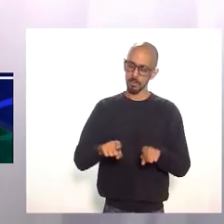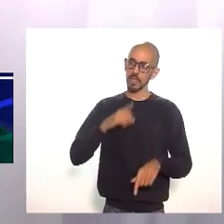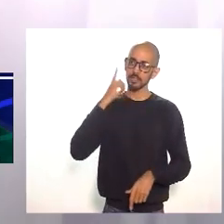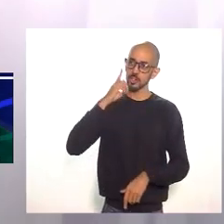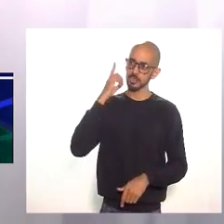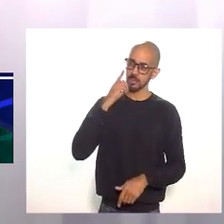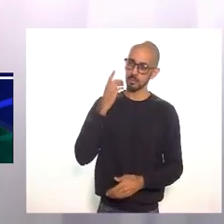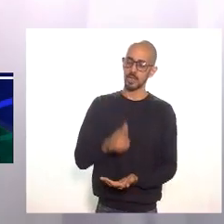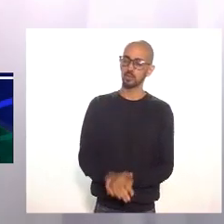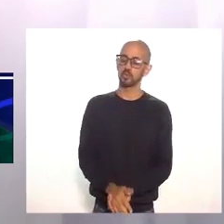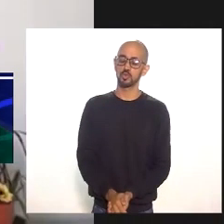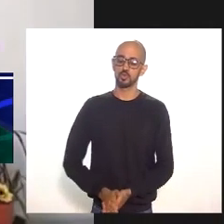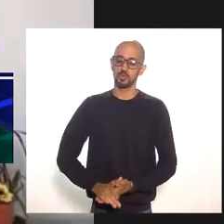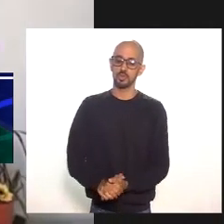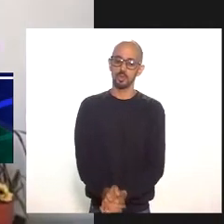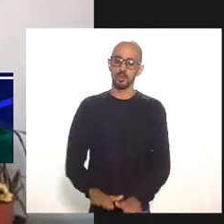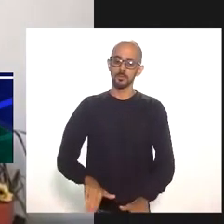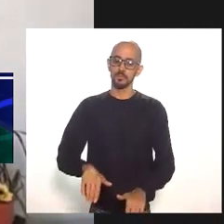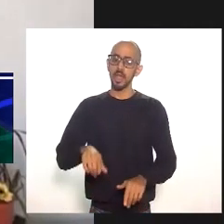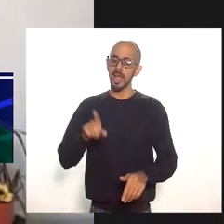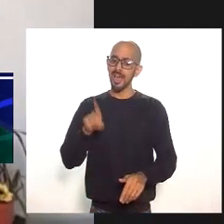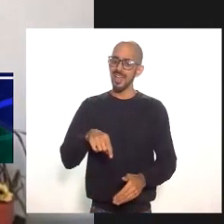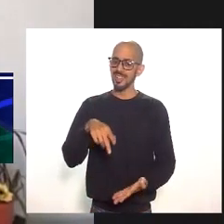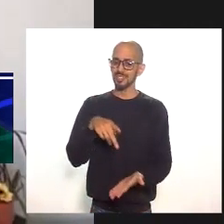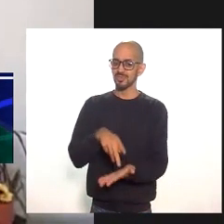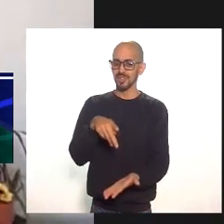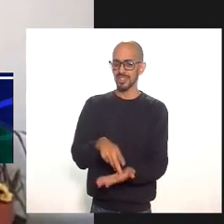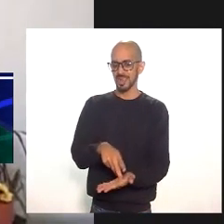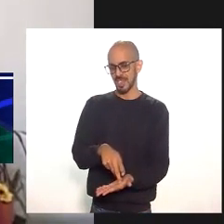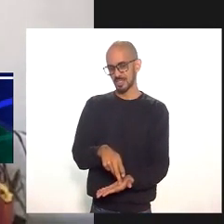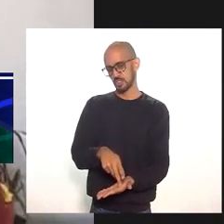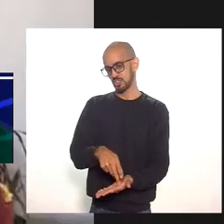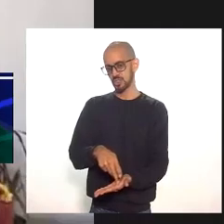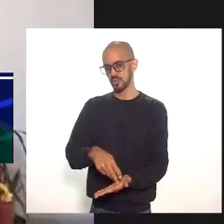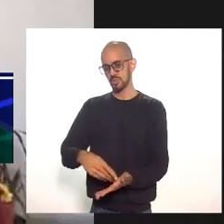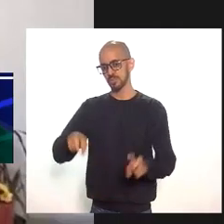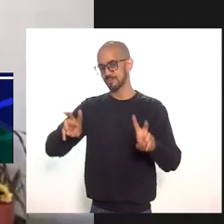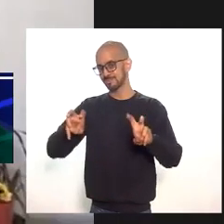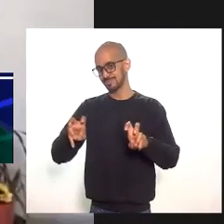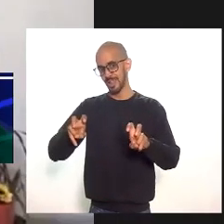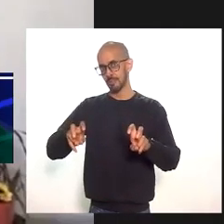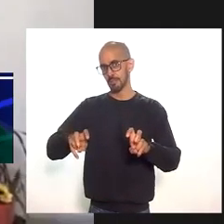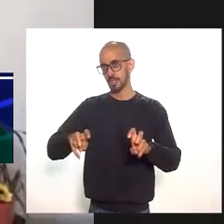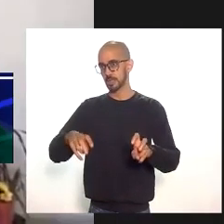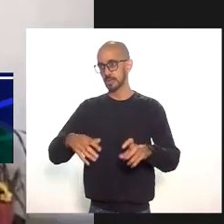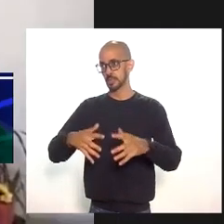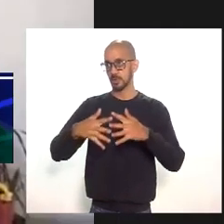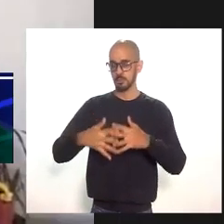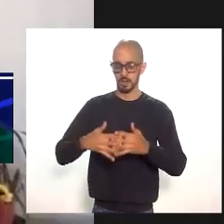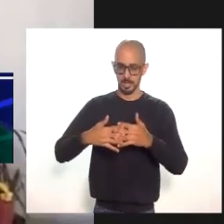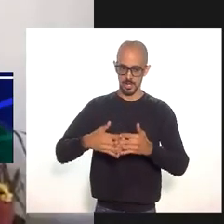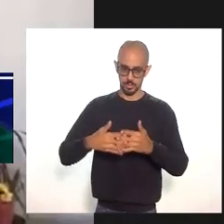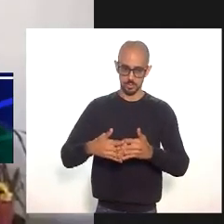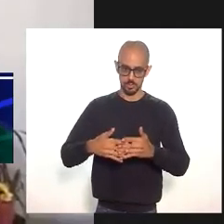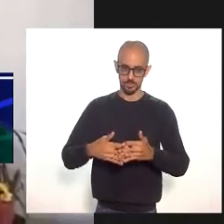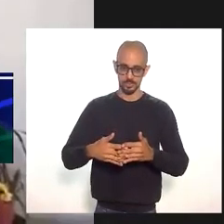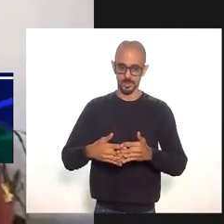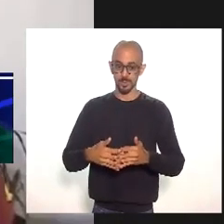deputados. É certo que esse é um tema que mexe com todos nós, porque nenhum de nós